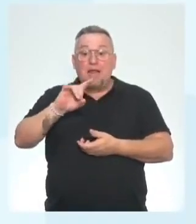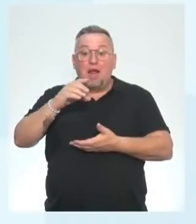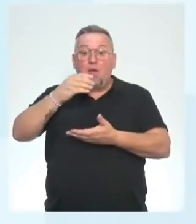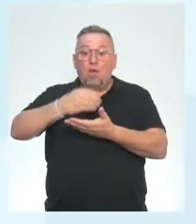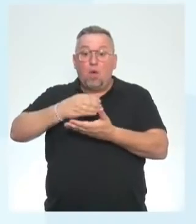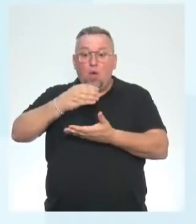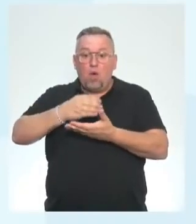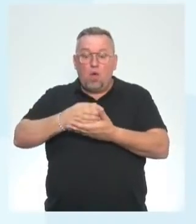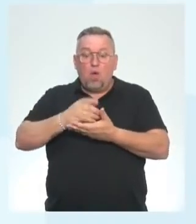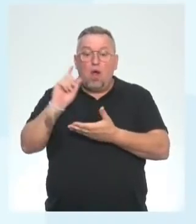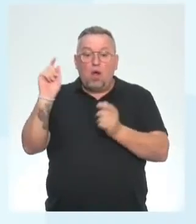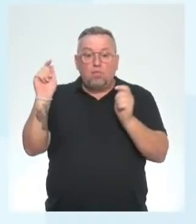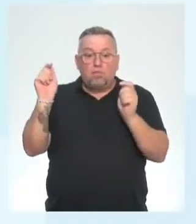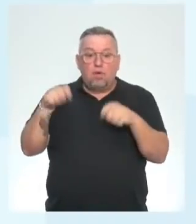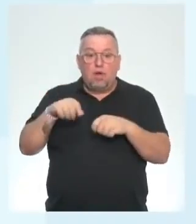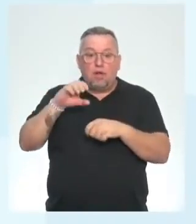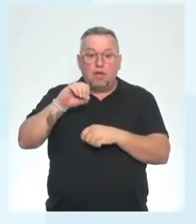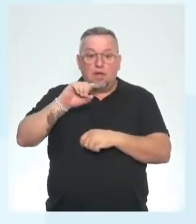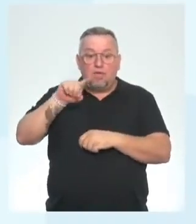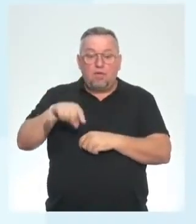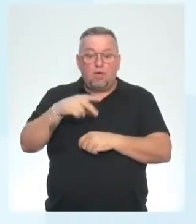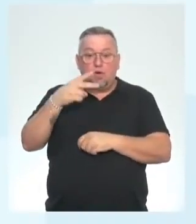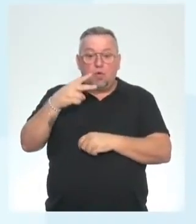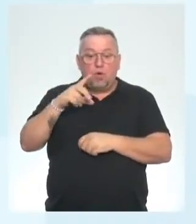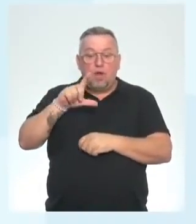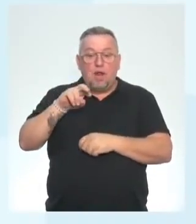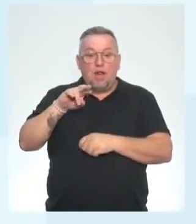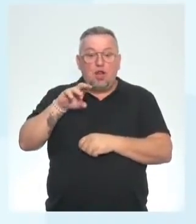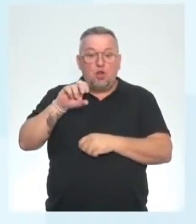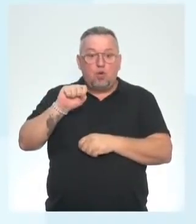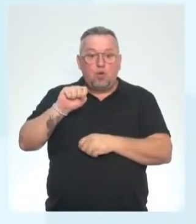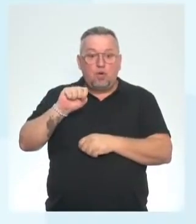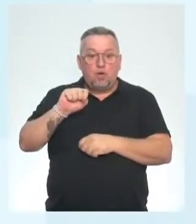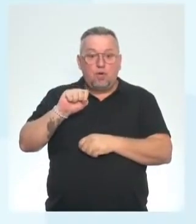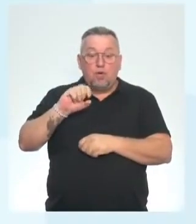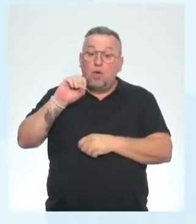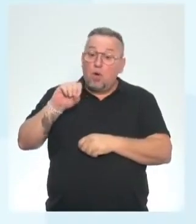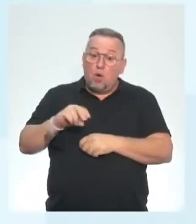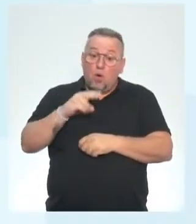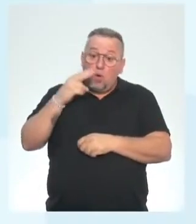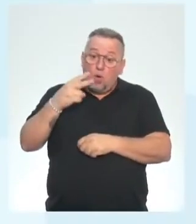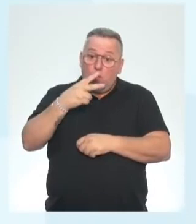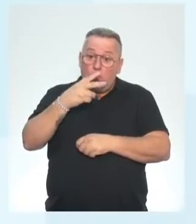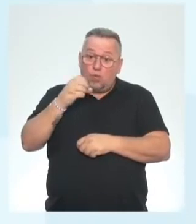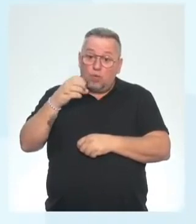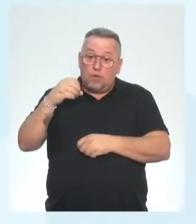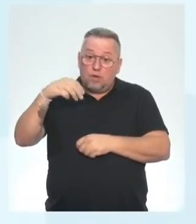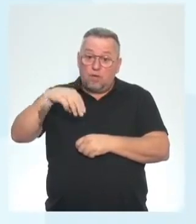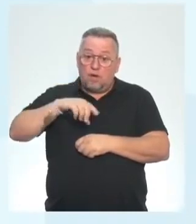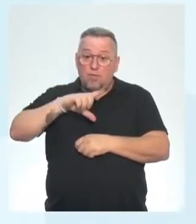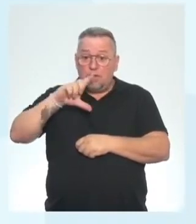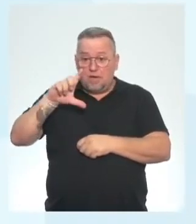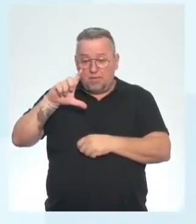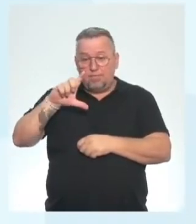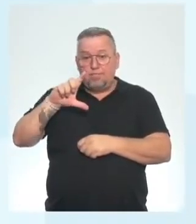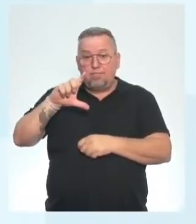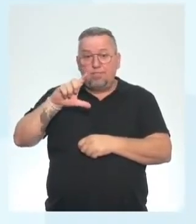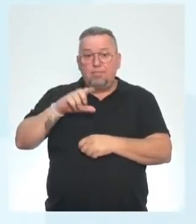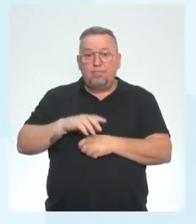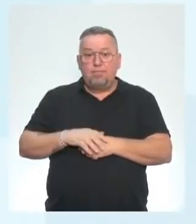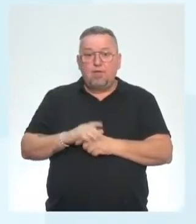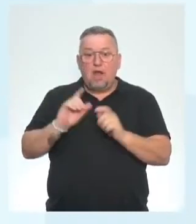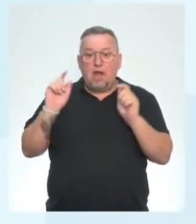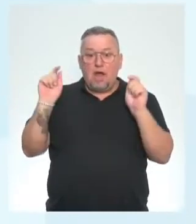tem capacidade de 0,2 litros. Ou, se vocês quiserem, 200 ml, né? Olha Nós poderíamos aí. ter falado.